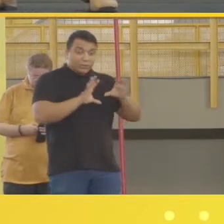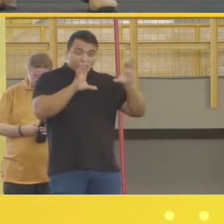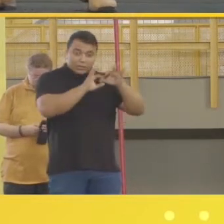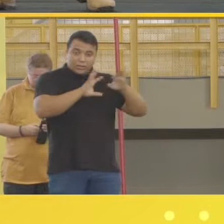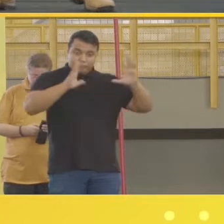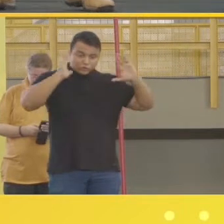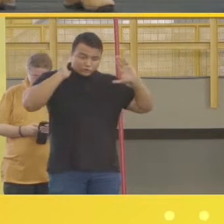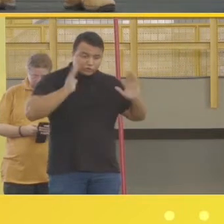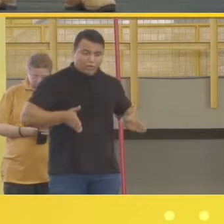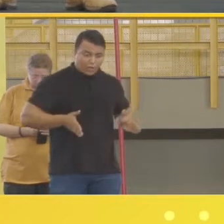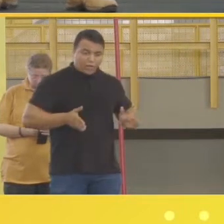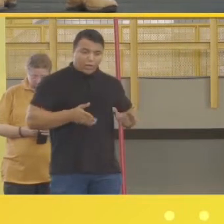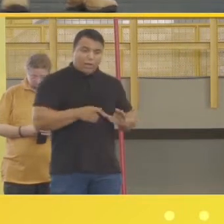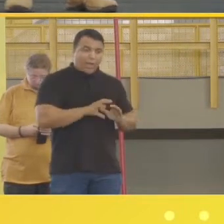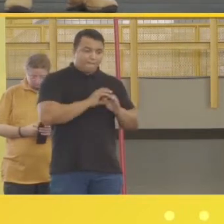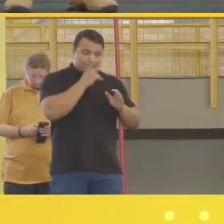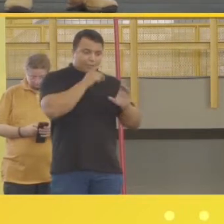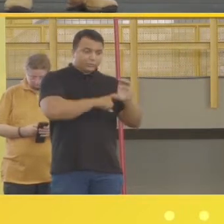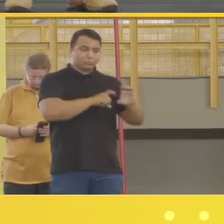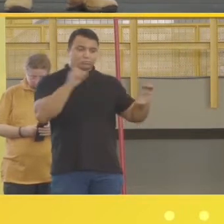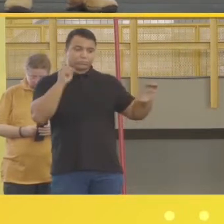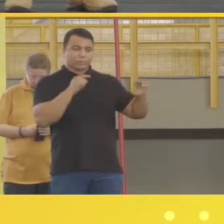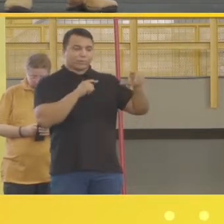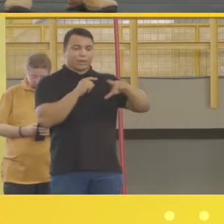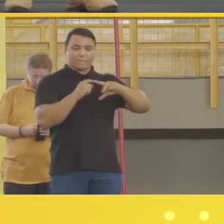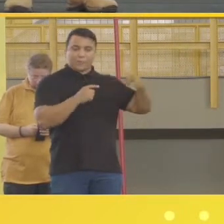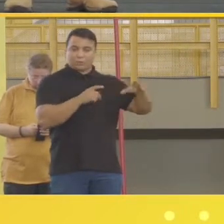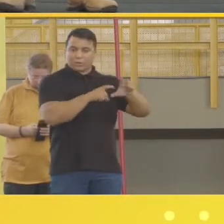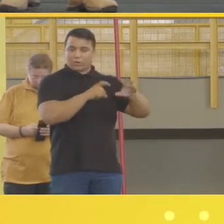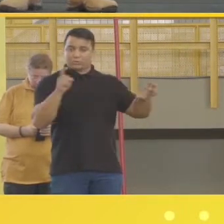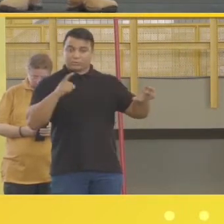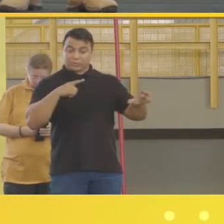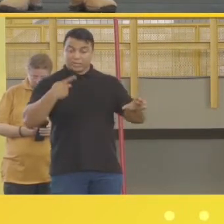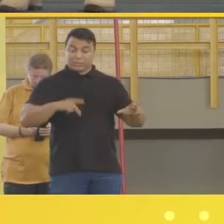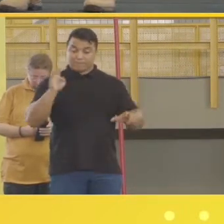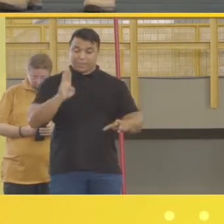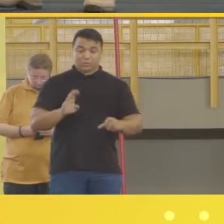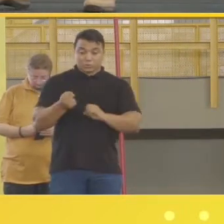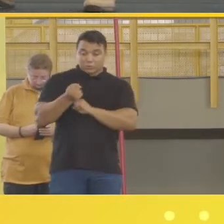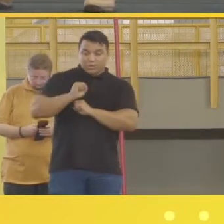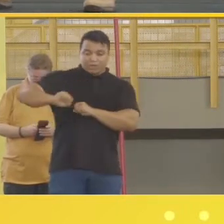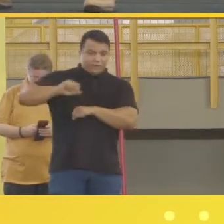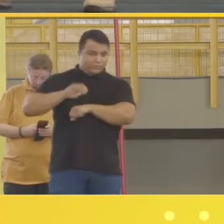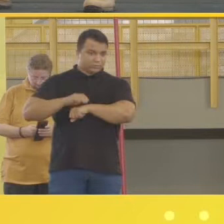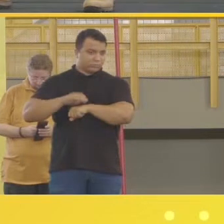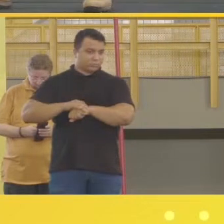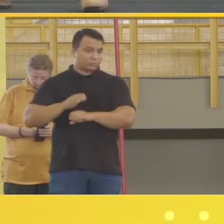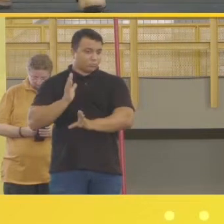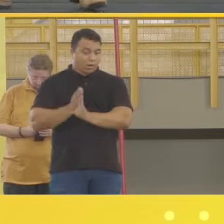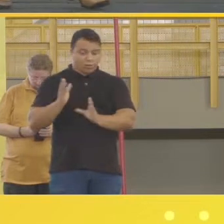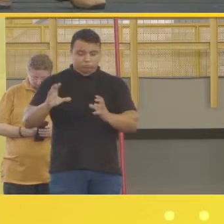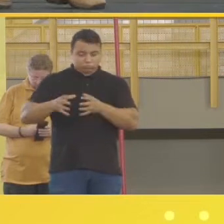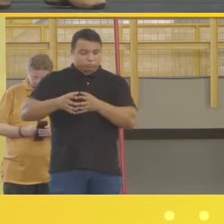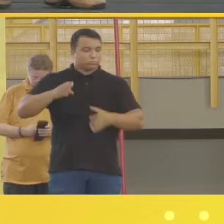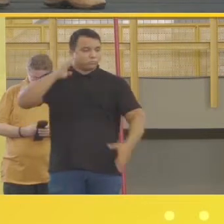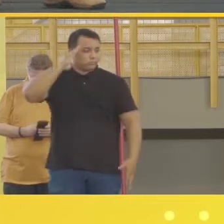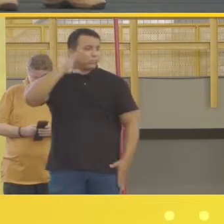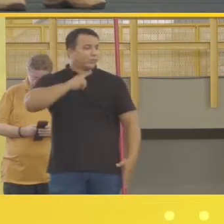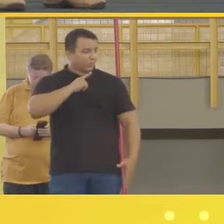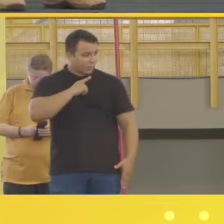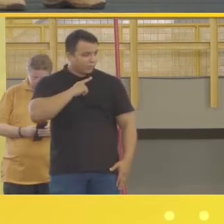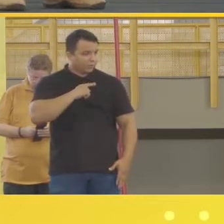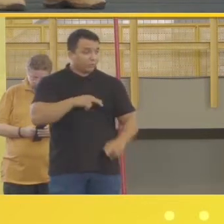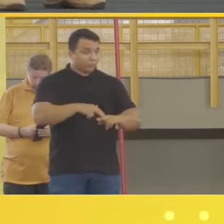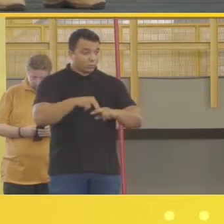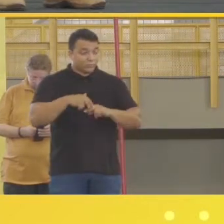independente, significa dizer agora que nós temos fronteiras a proteger. Se o Brasil é um país independente, significa